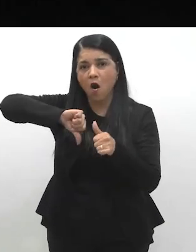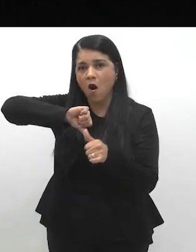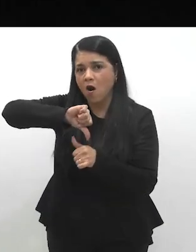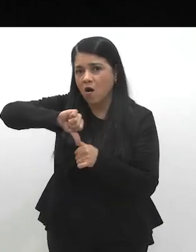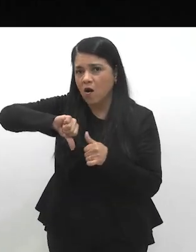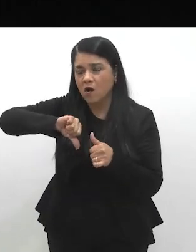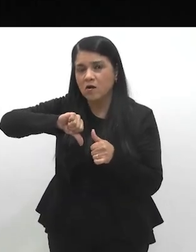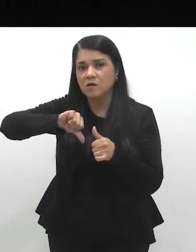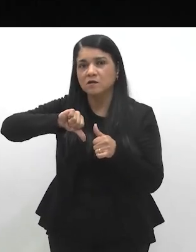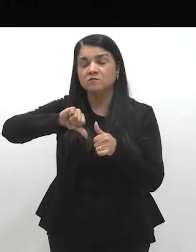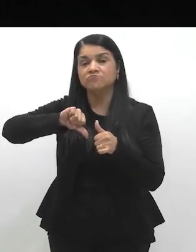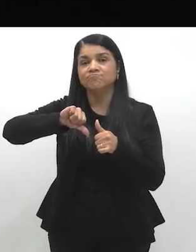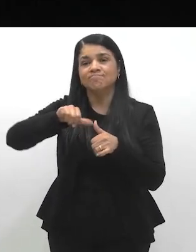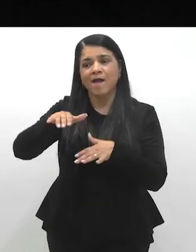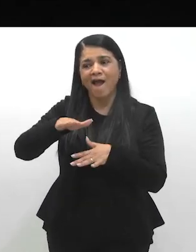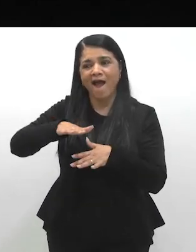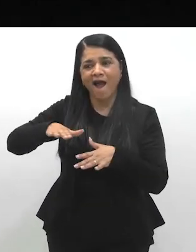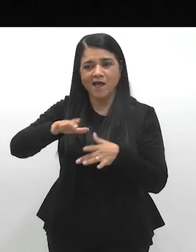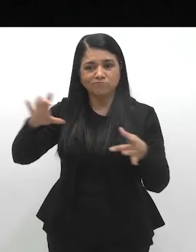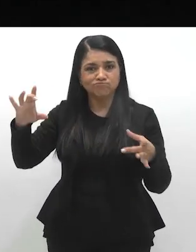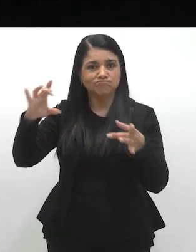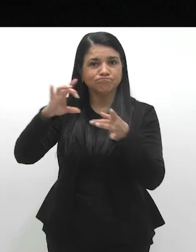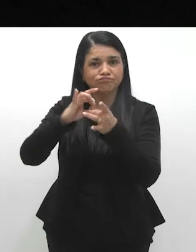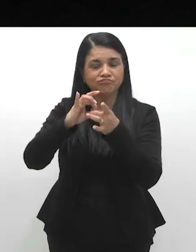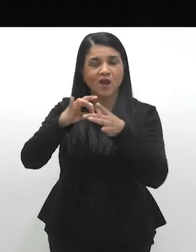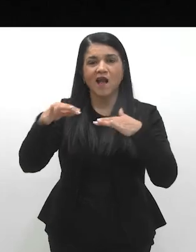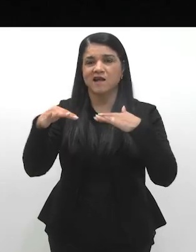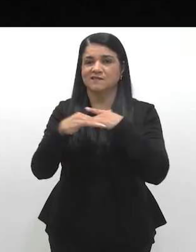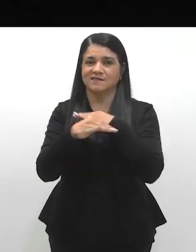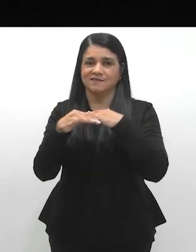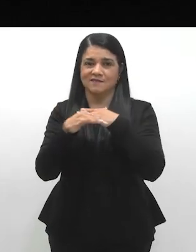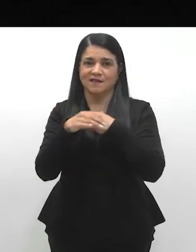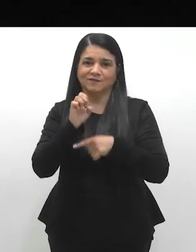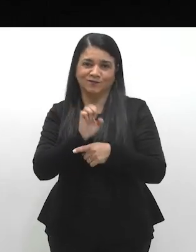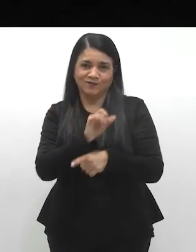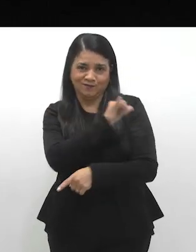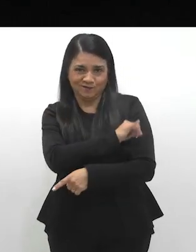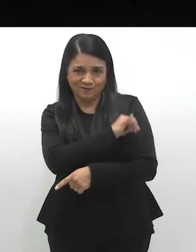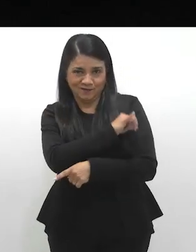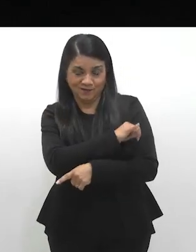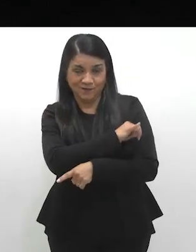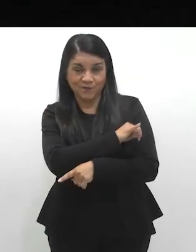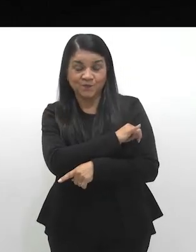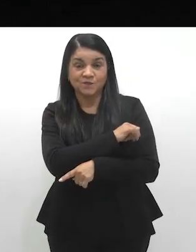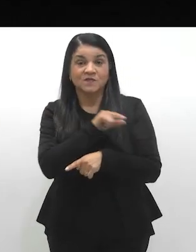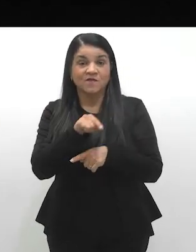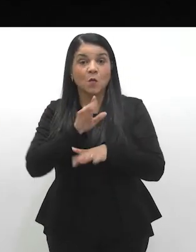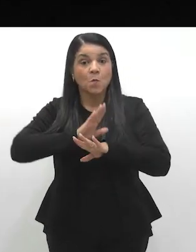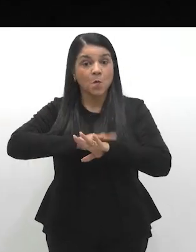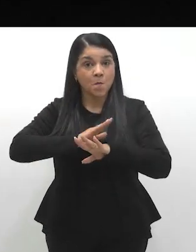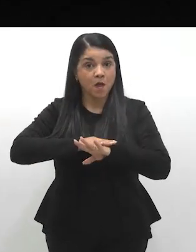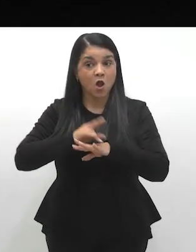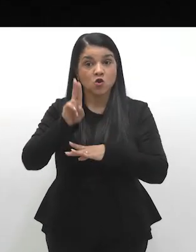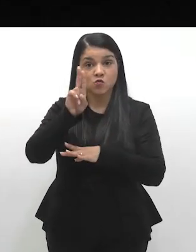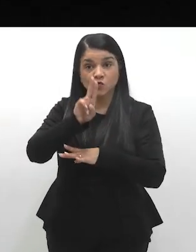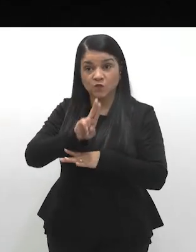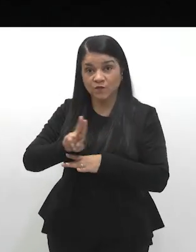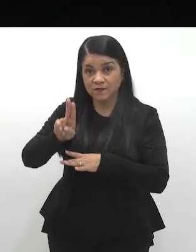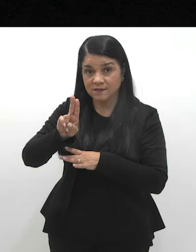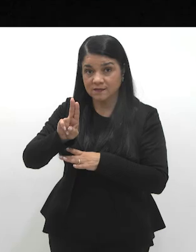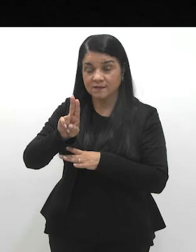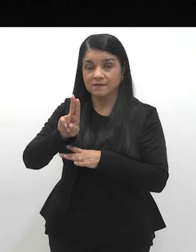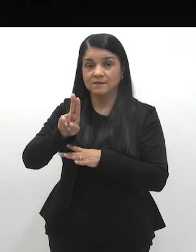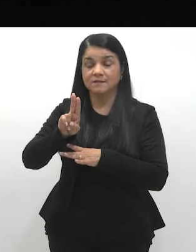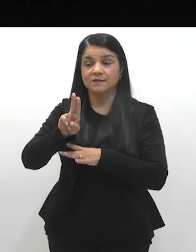composta em composição com a região metropolitana do Estado do Rio de Janeiro. E aí vem o momento em que as